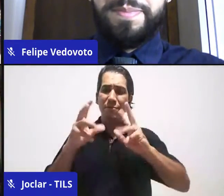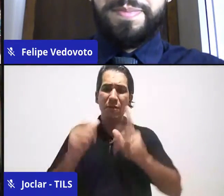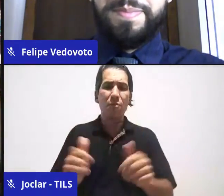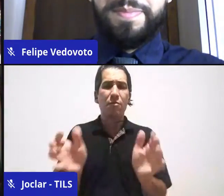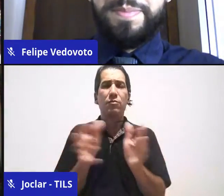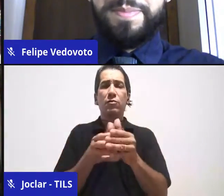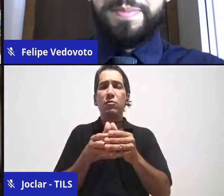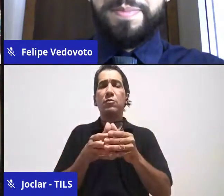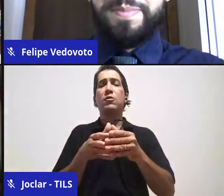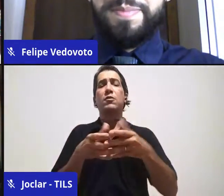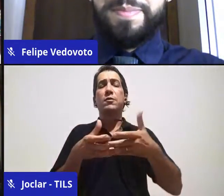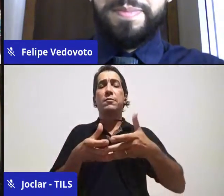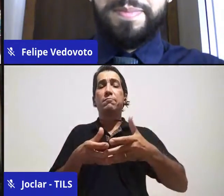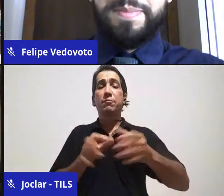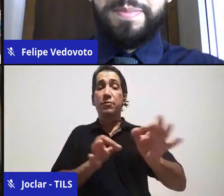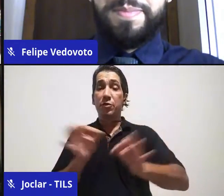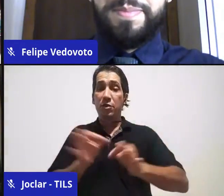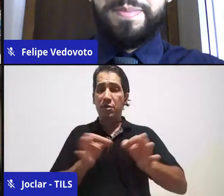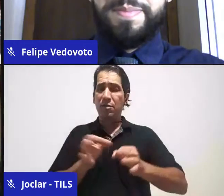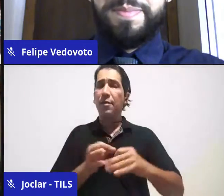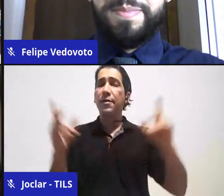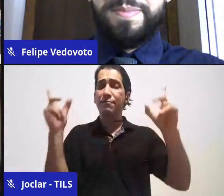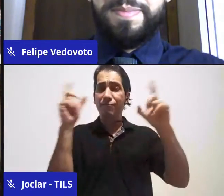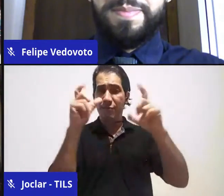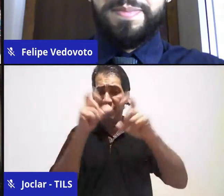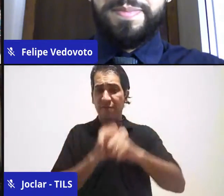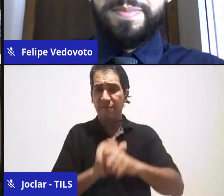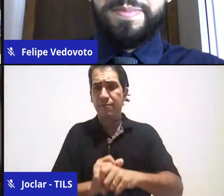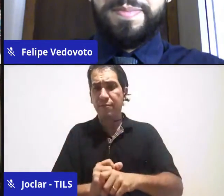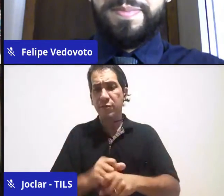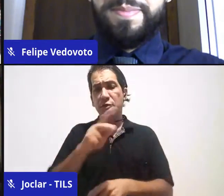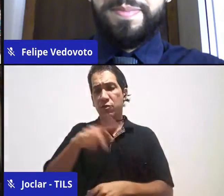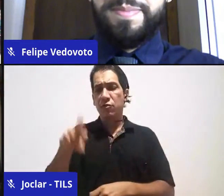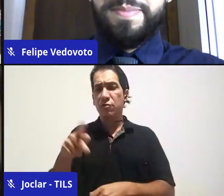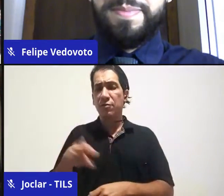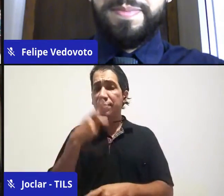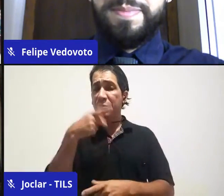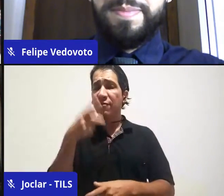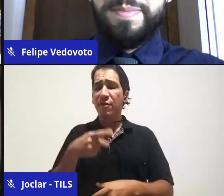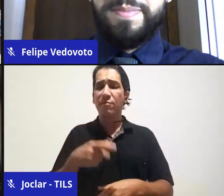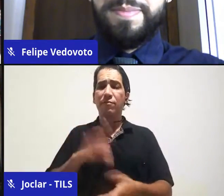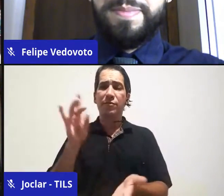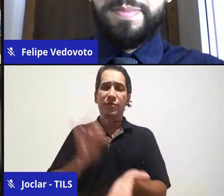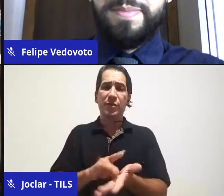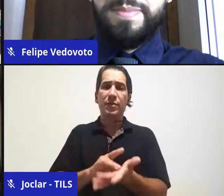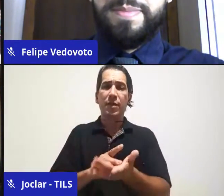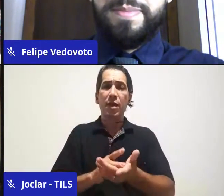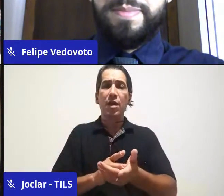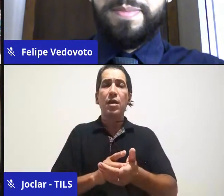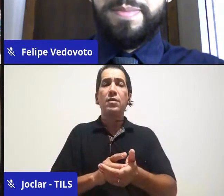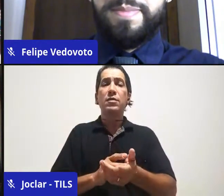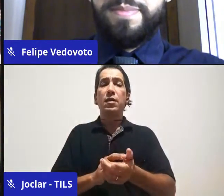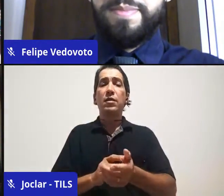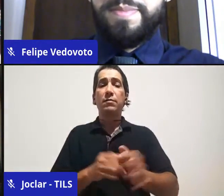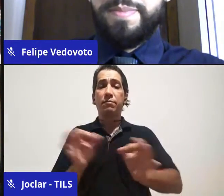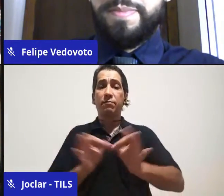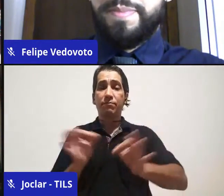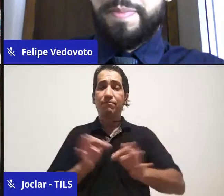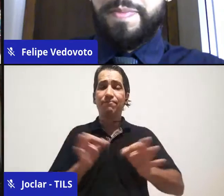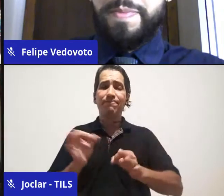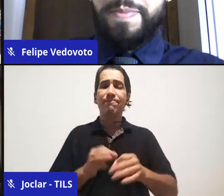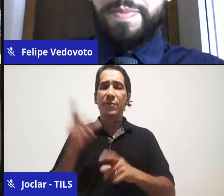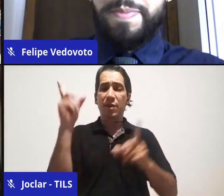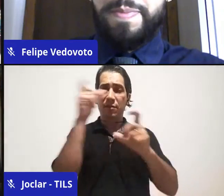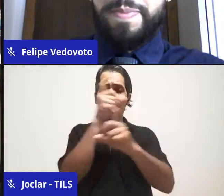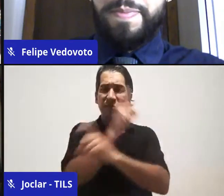professor Marco Antônio comentou, fazer um evento presencial é um desafio, e fazer ele com